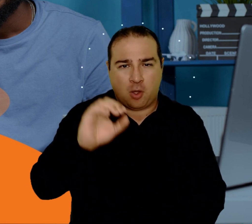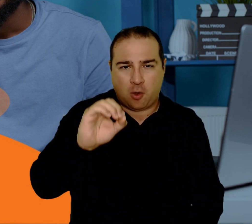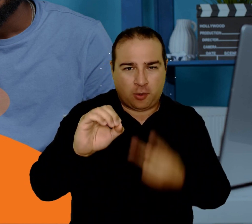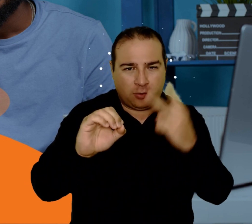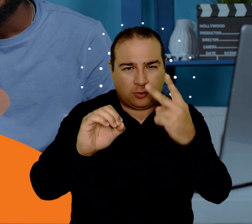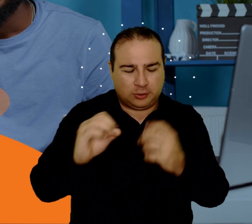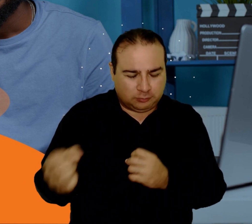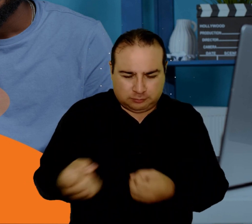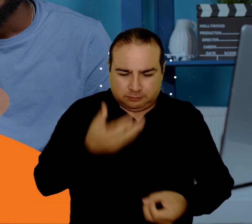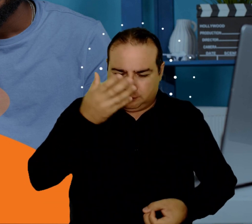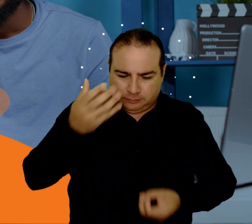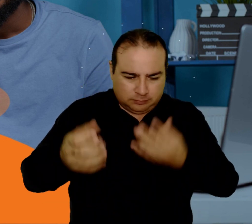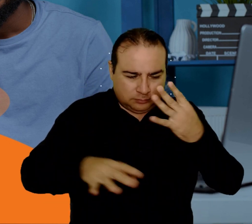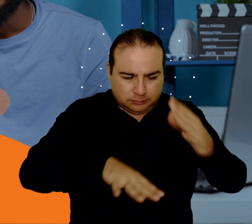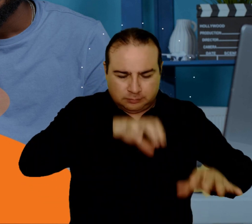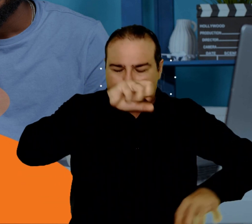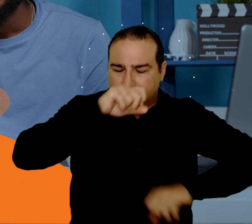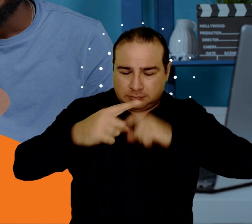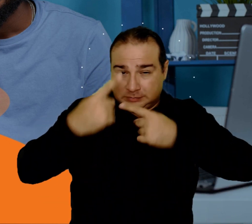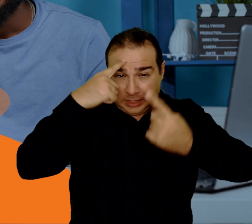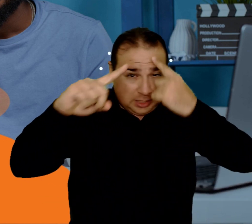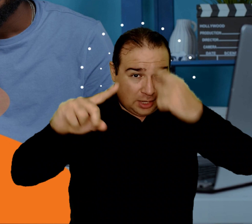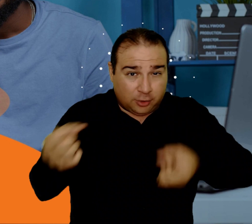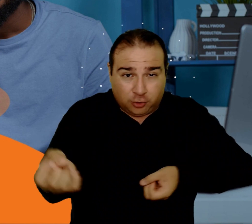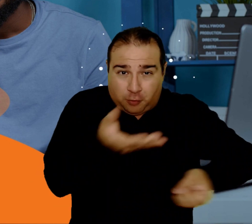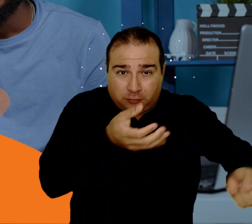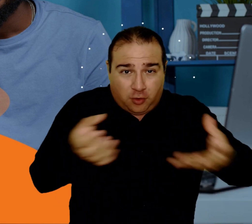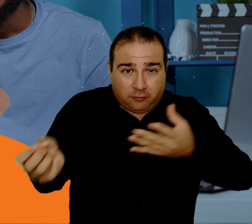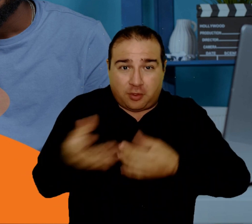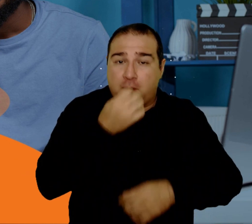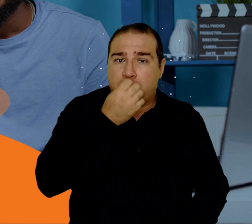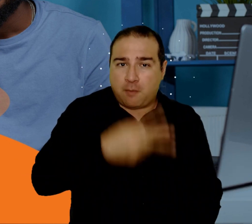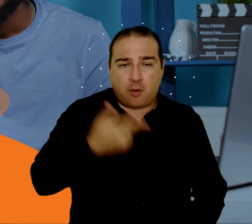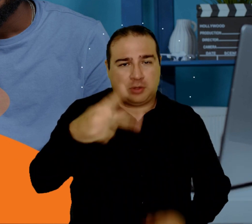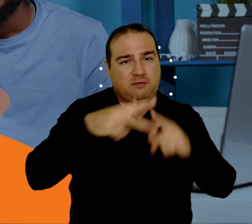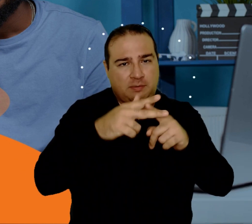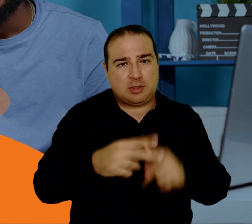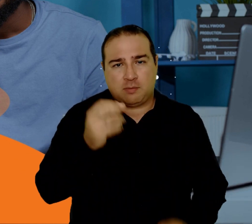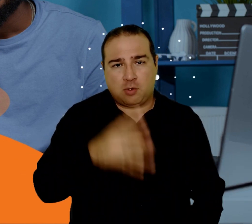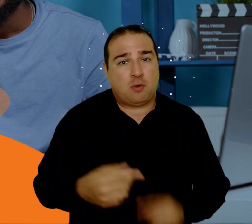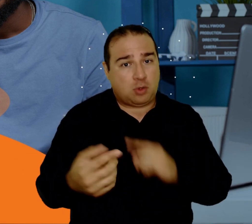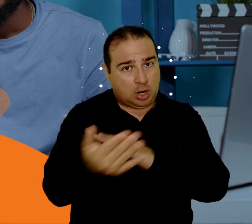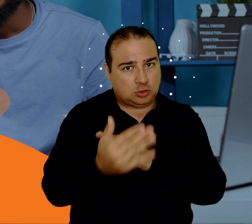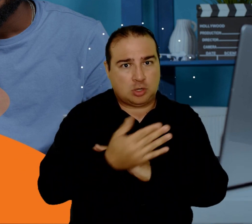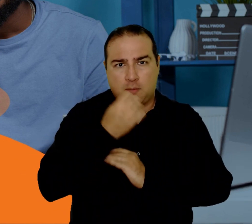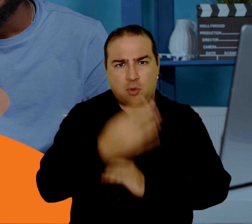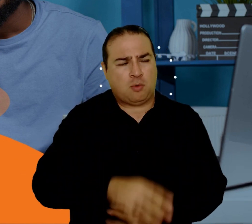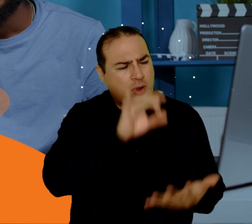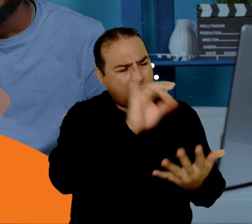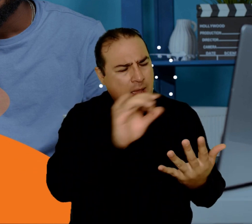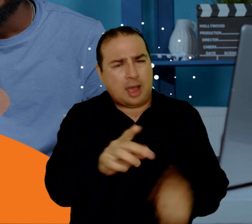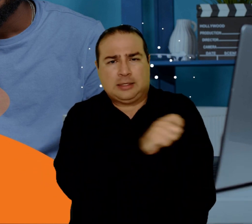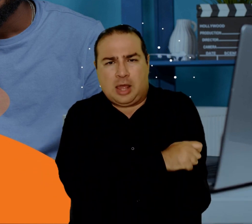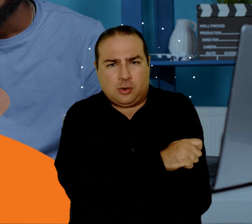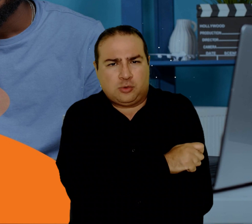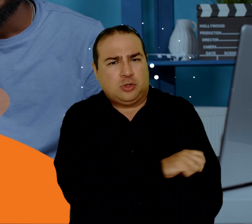uma ampliação de repertórios, começam a experimentar outras ferramentas e tudo isso joga a favor para que